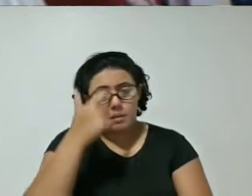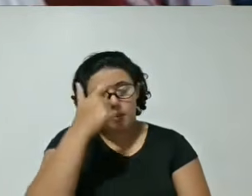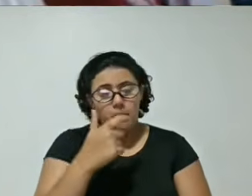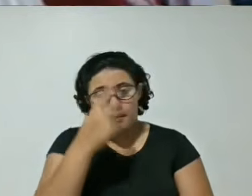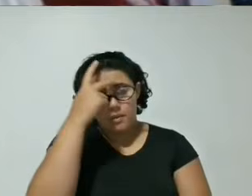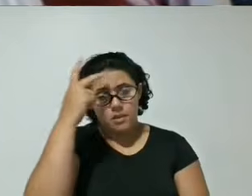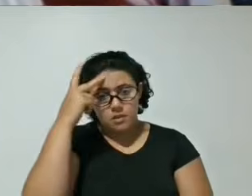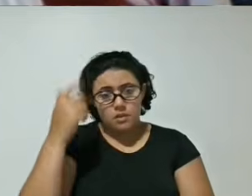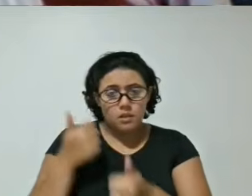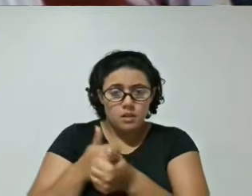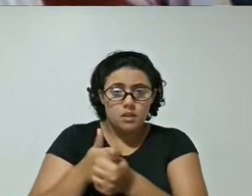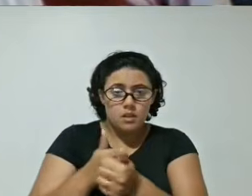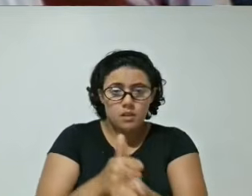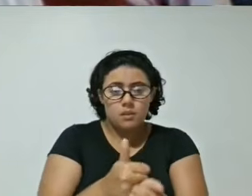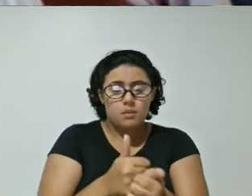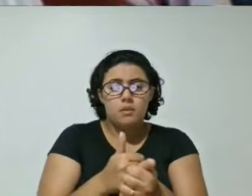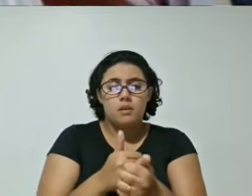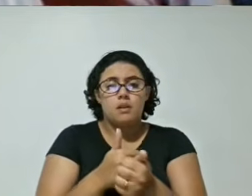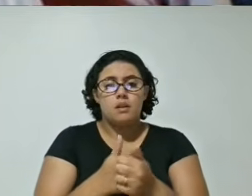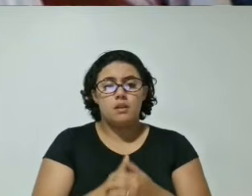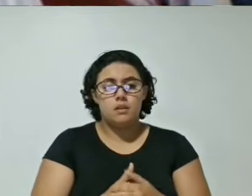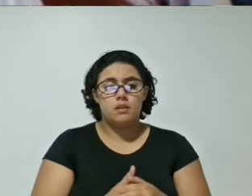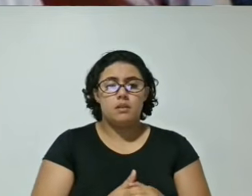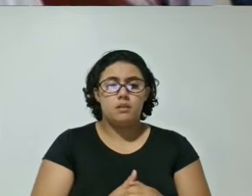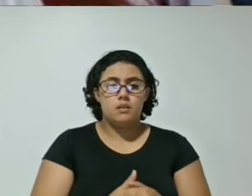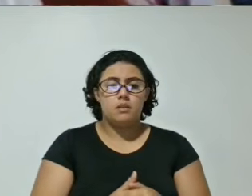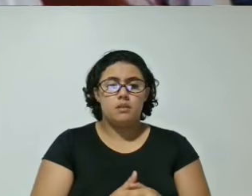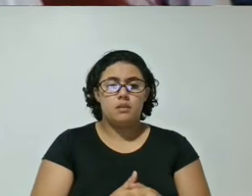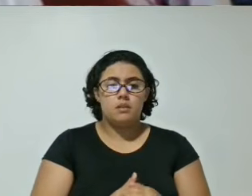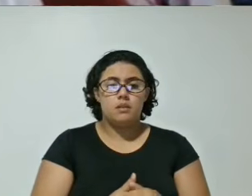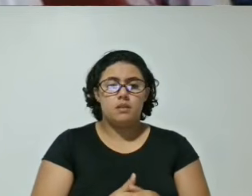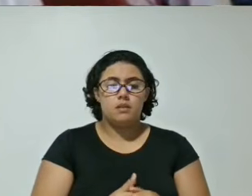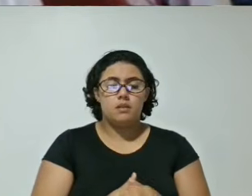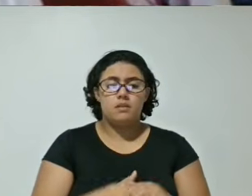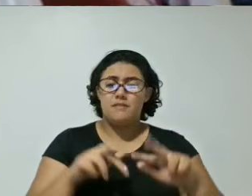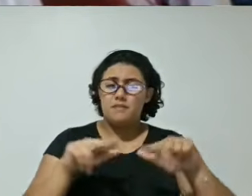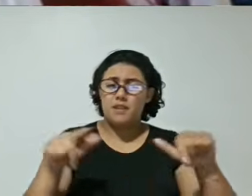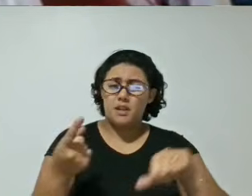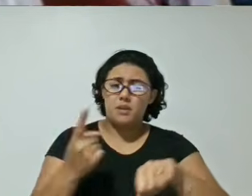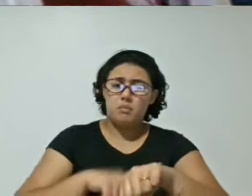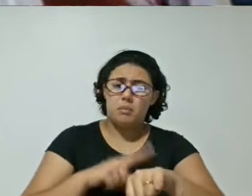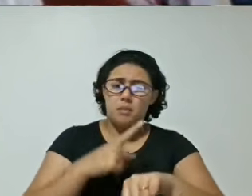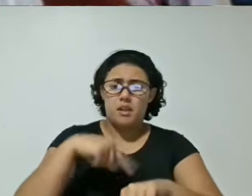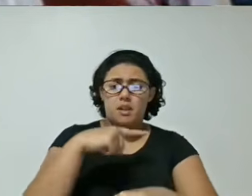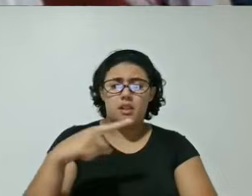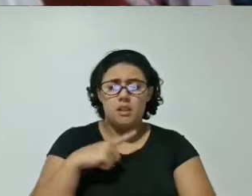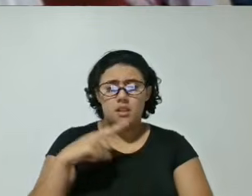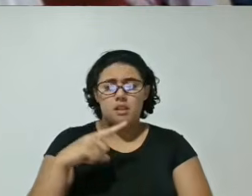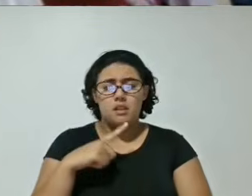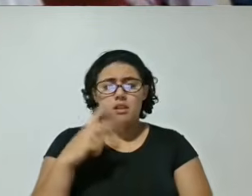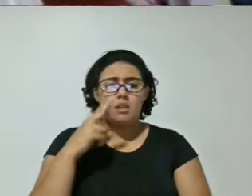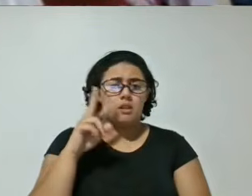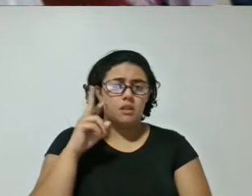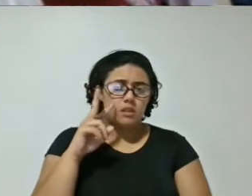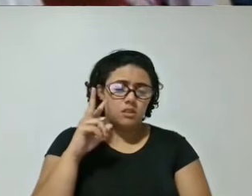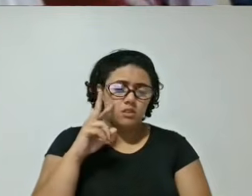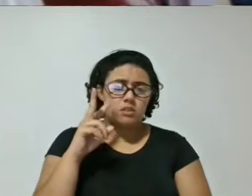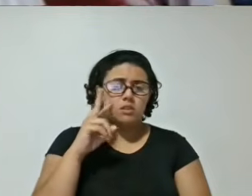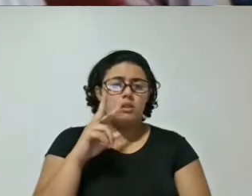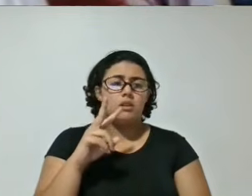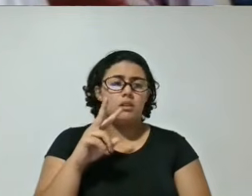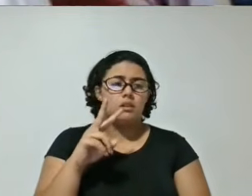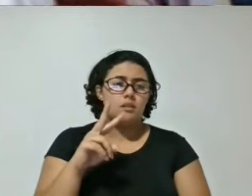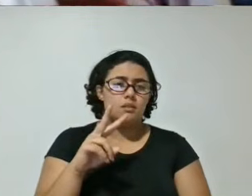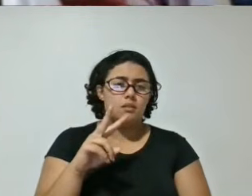né, a história do Brasil, dos diversos momentos que a gente teve como esse, né? Na história, né, de golpes militares. A gente é um